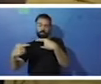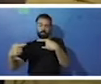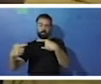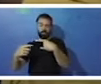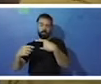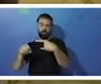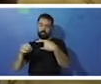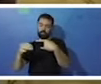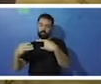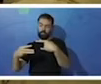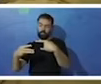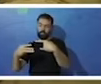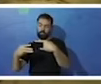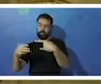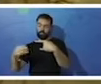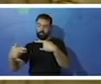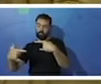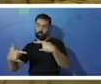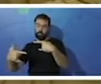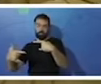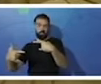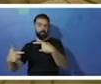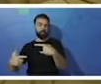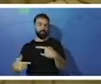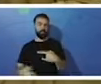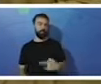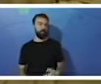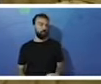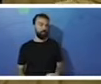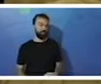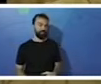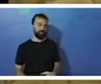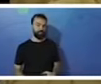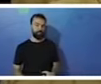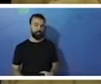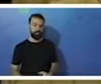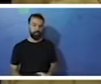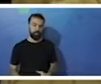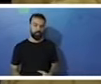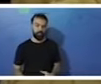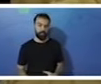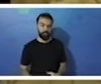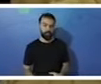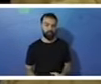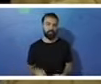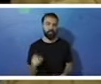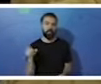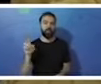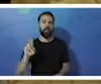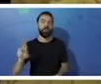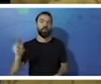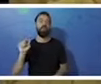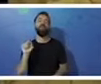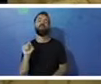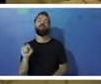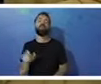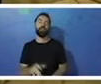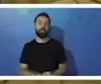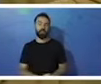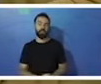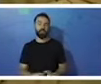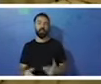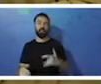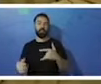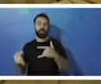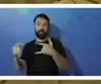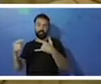aqui. Então, nós vamos utilizar o 35 ou o 40? O que vocês acham? Isso